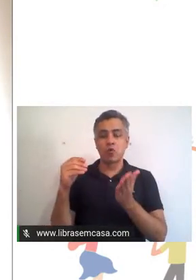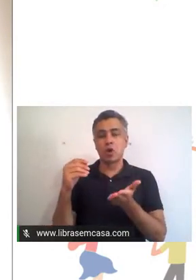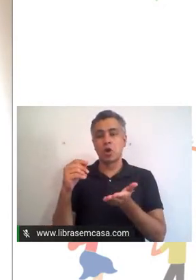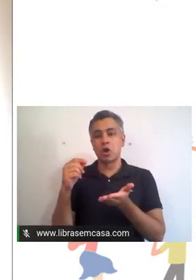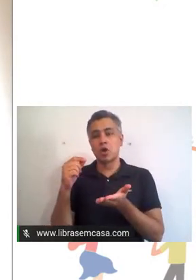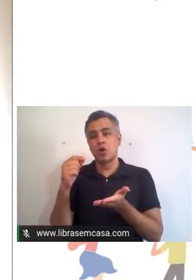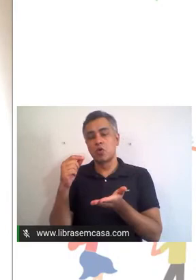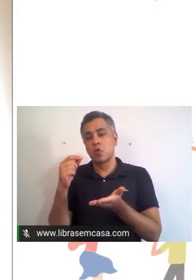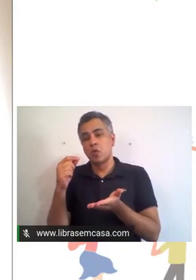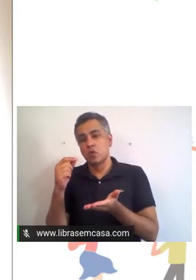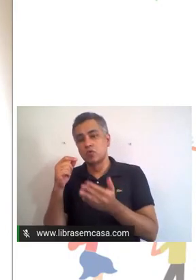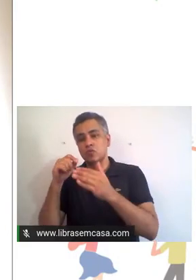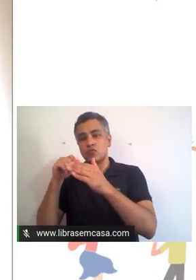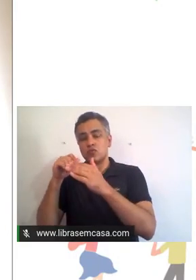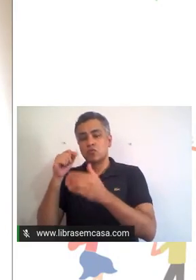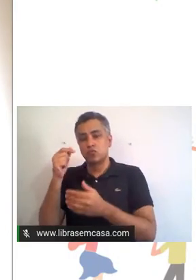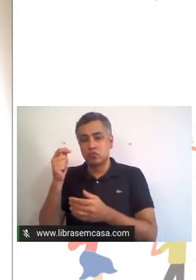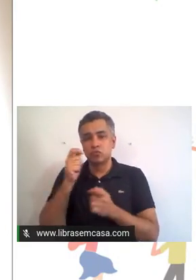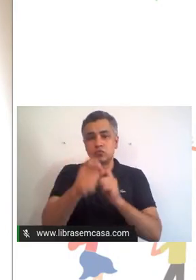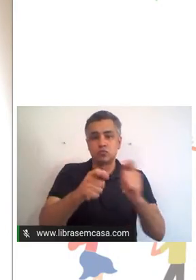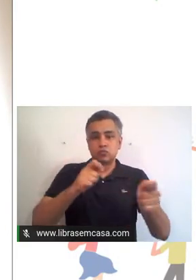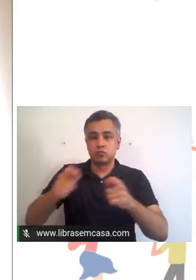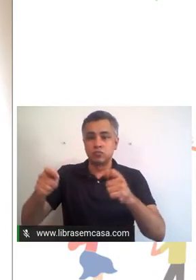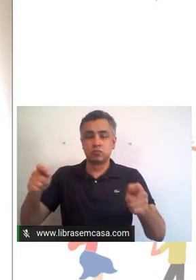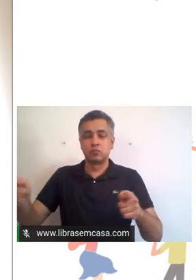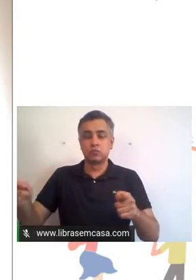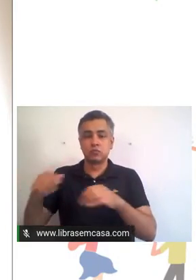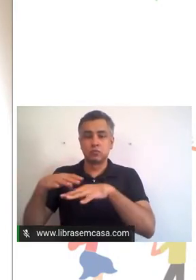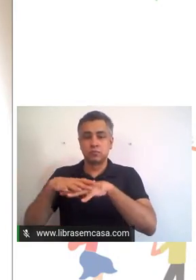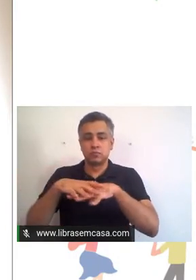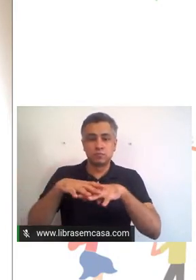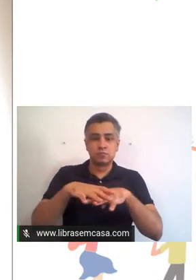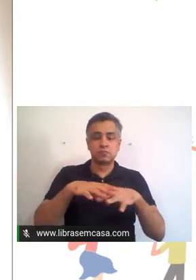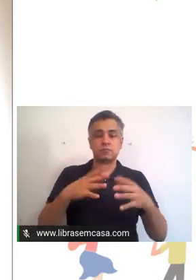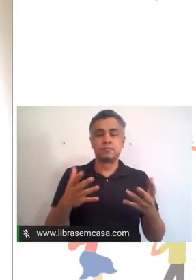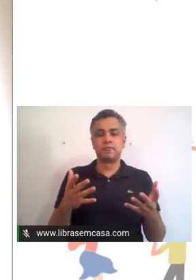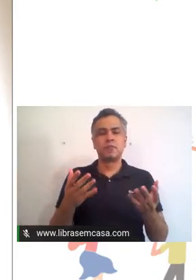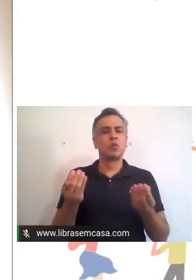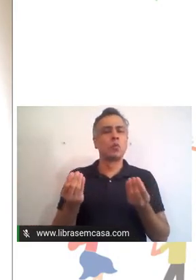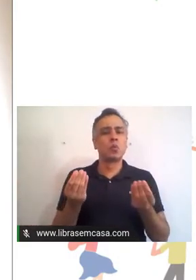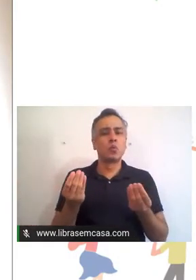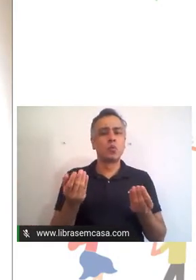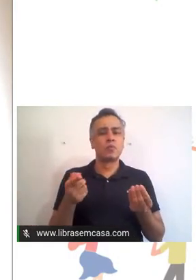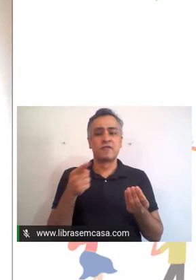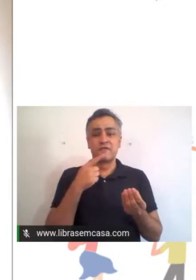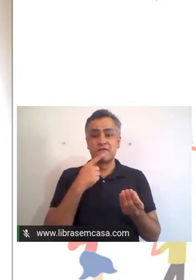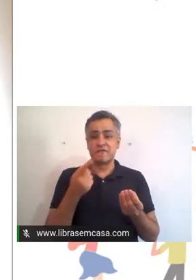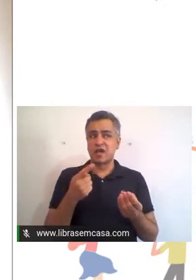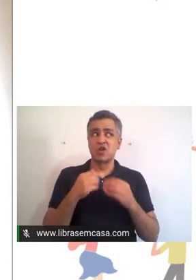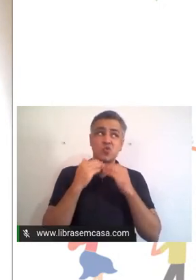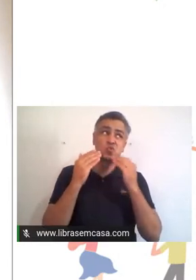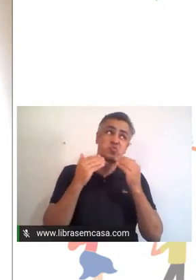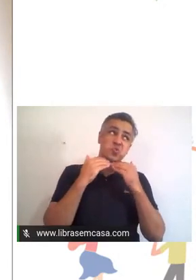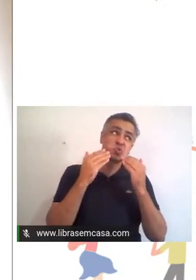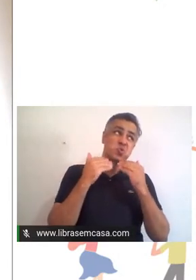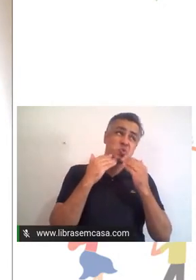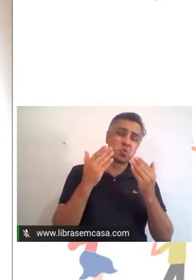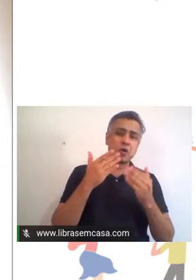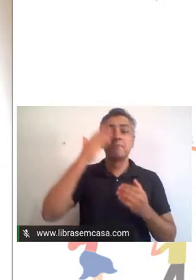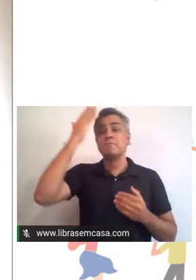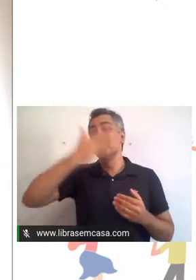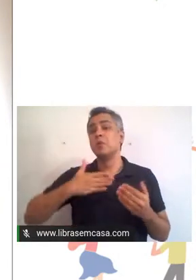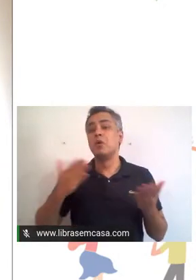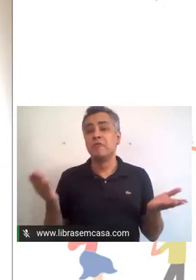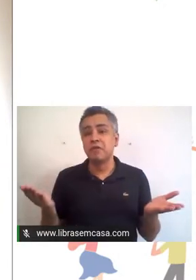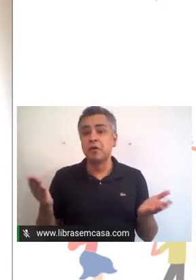de abastecimento. Então, da onde vem a inviabilidade anunciada, mas não comprovada, e a pandemia